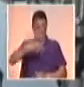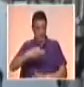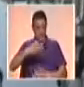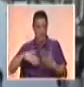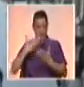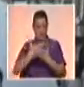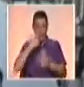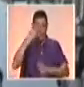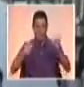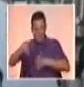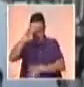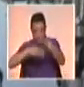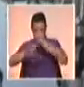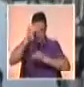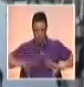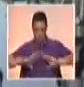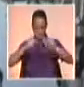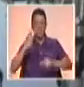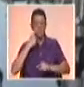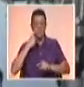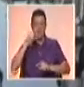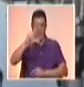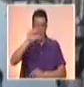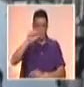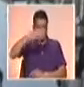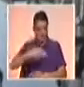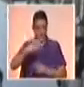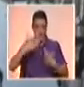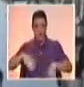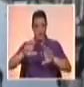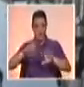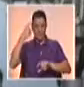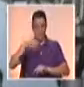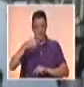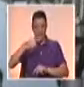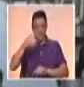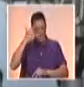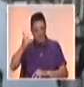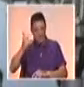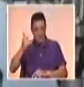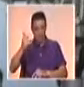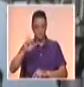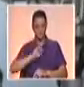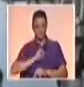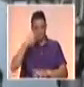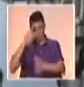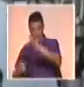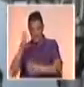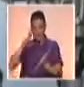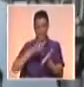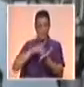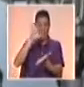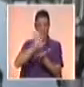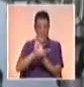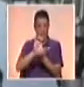permita às pessoas aprenderem e desenvolverem os conhecimentos em termos de língua gestual. Daí que tenha surgido a ideia de criarmos o dicionário.